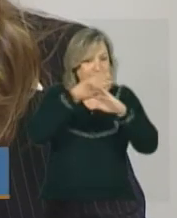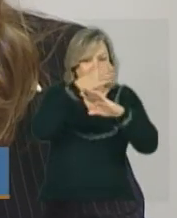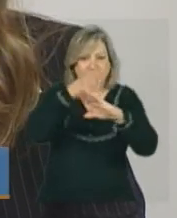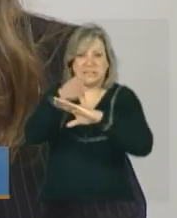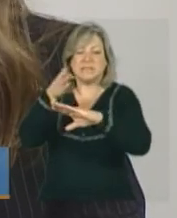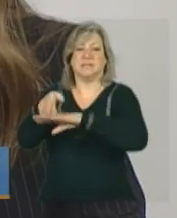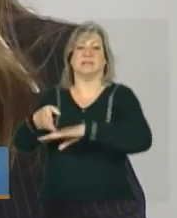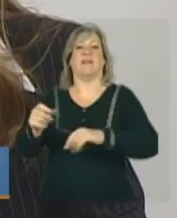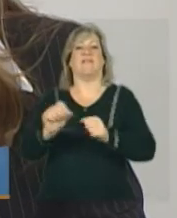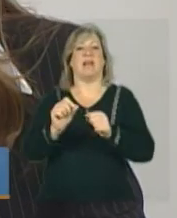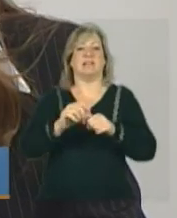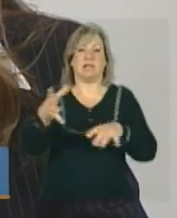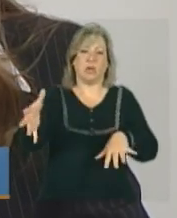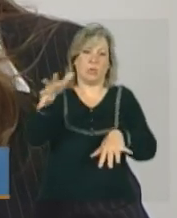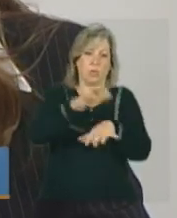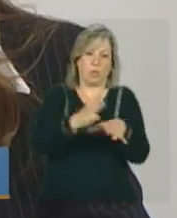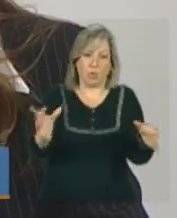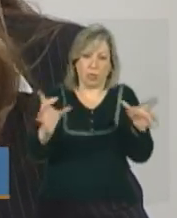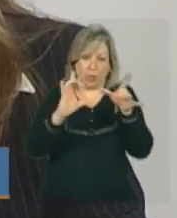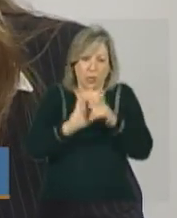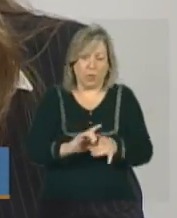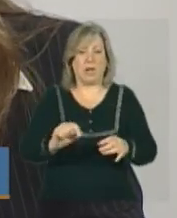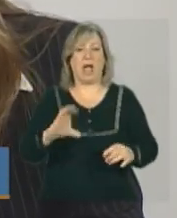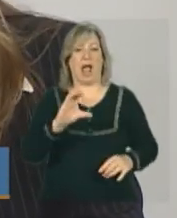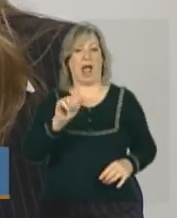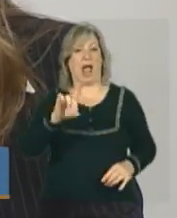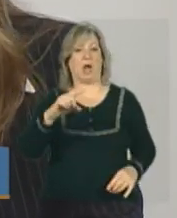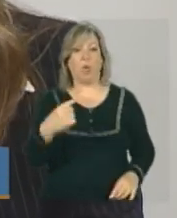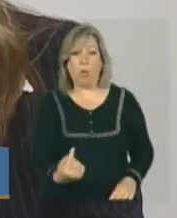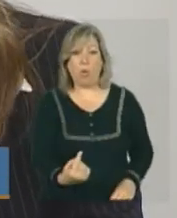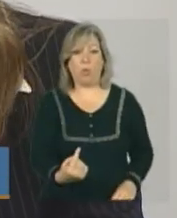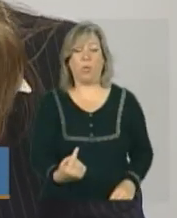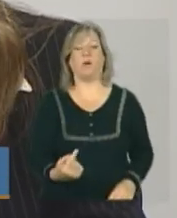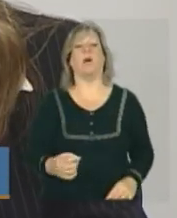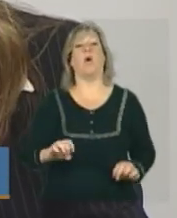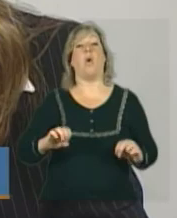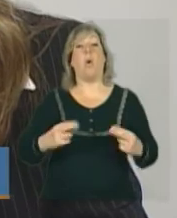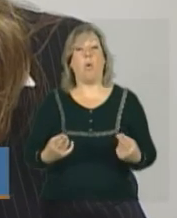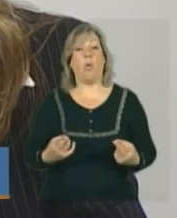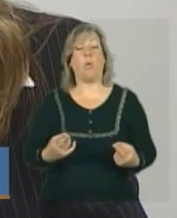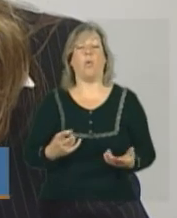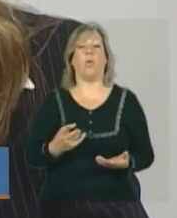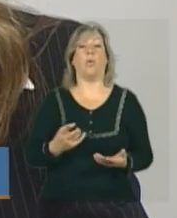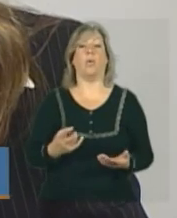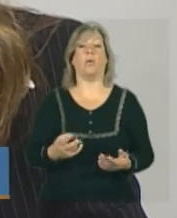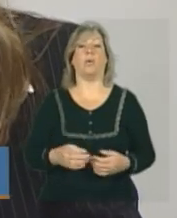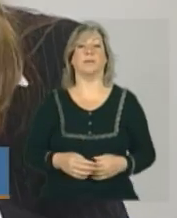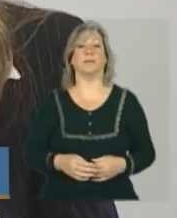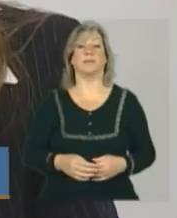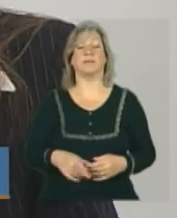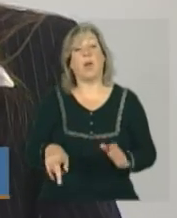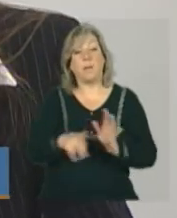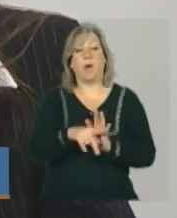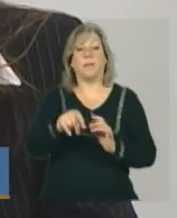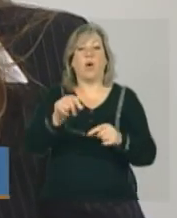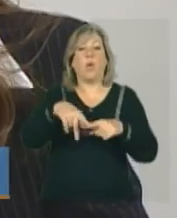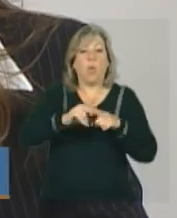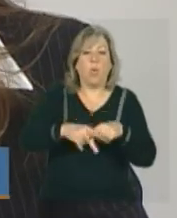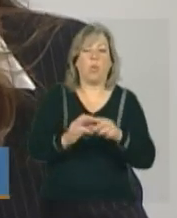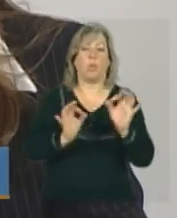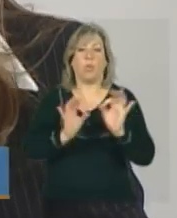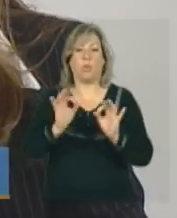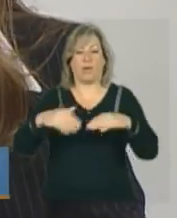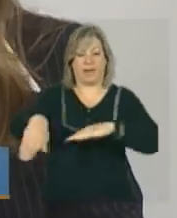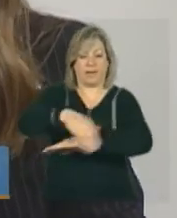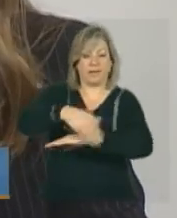fazer a inclusão no cadastro único, ou inclusão ou a própria atualização do